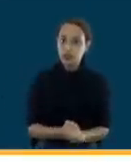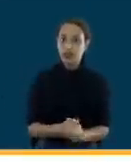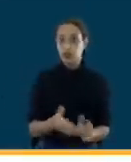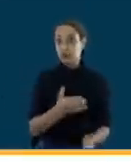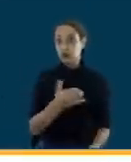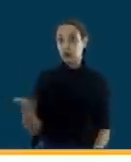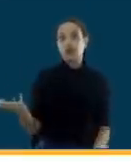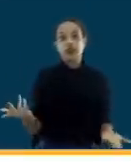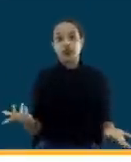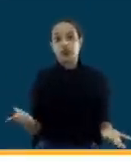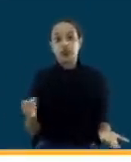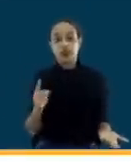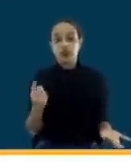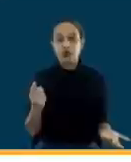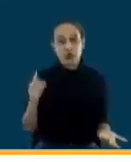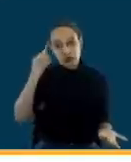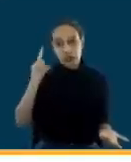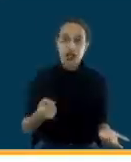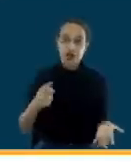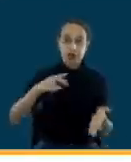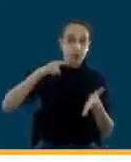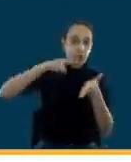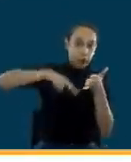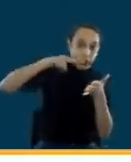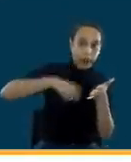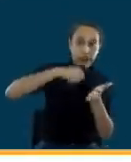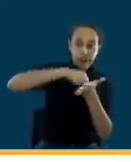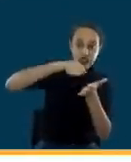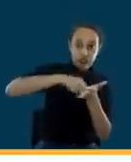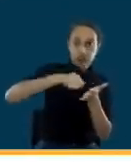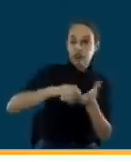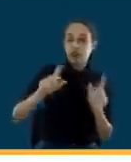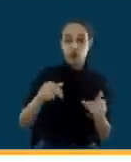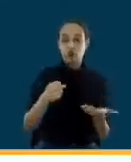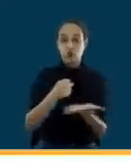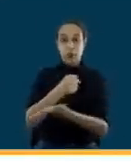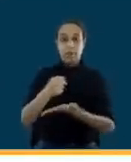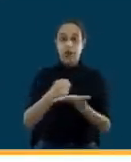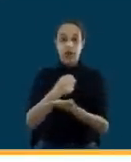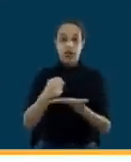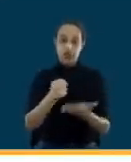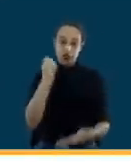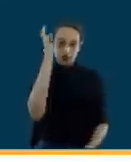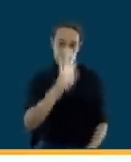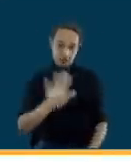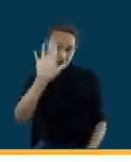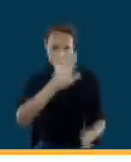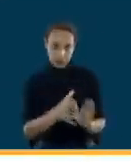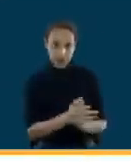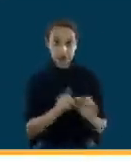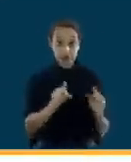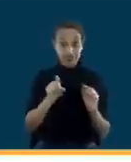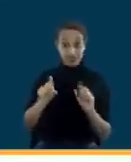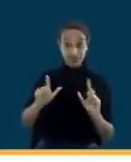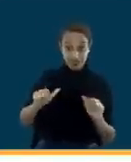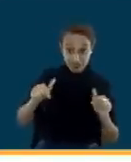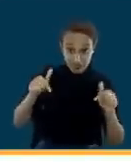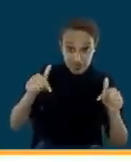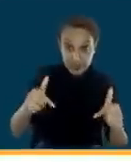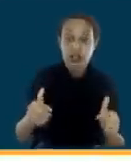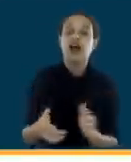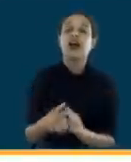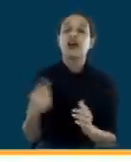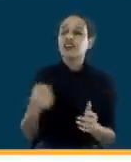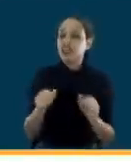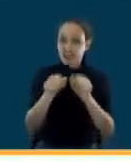letramento padrão, digamos assim, dentro desses cadastros. E essa busca ativa vai nos fazer chegar muito longe e ativando uma